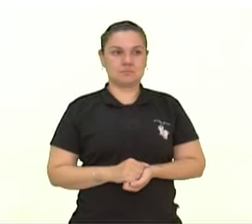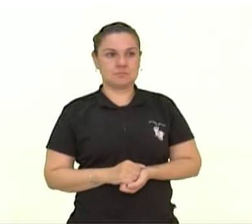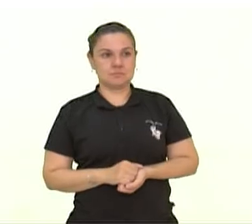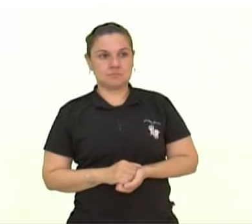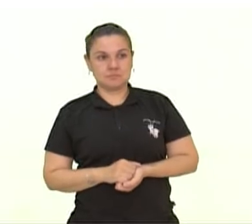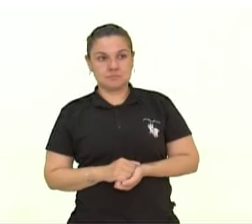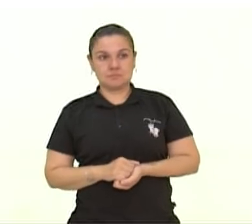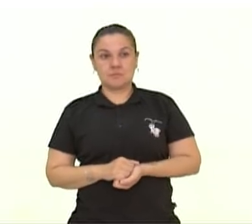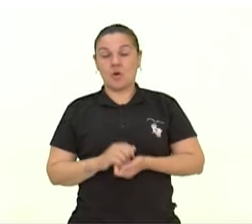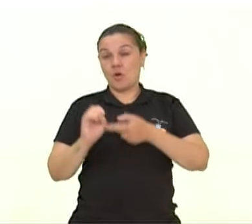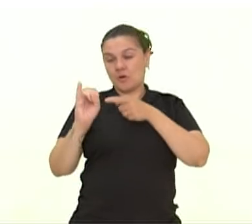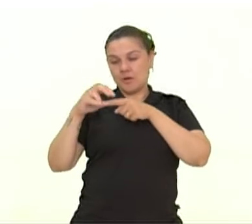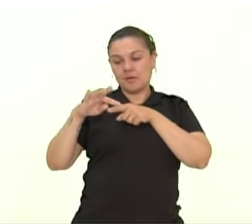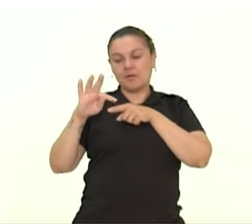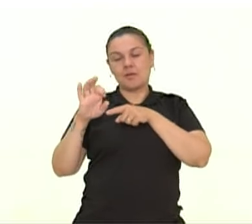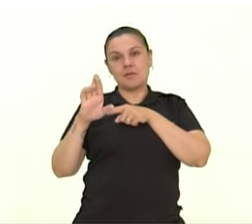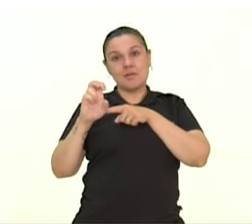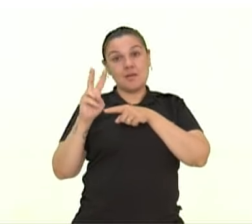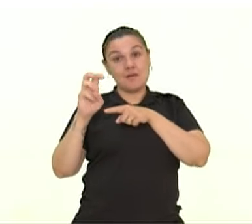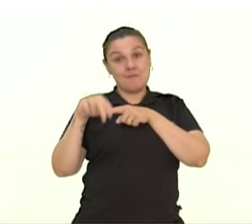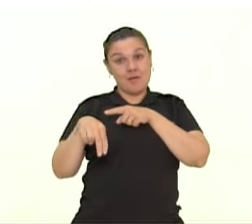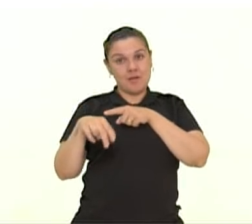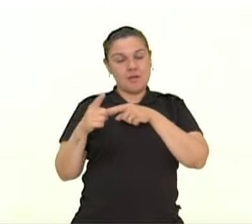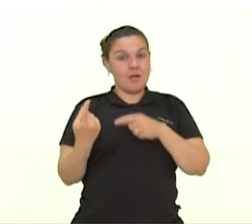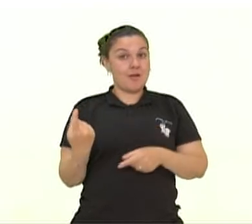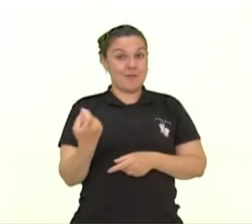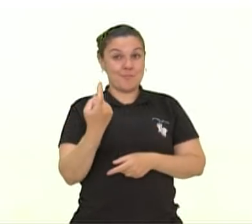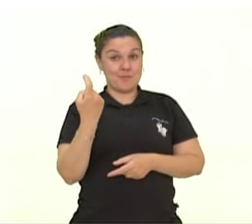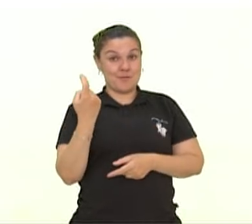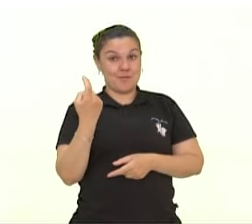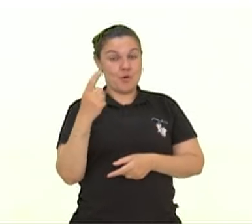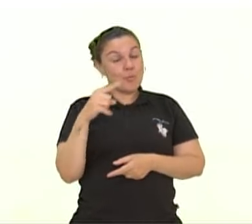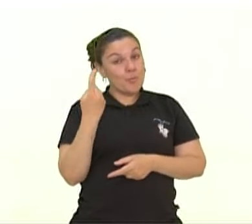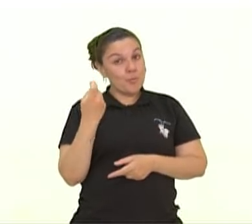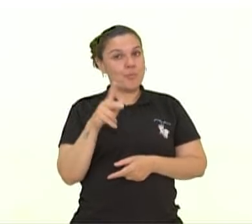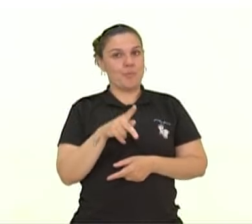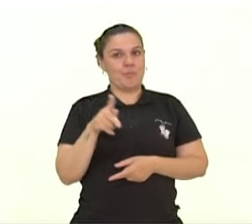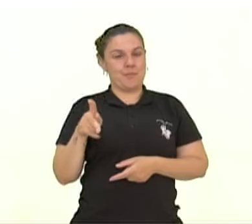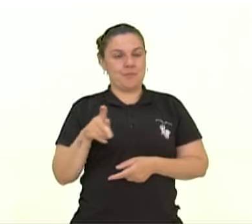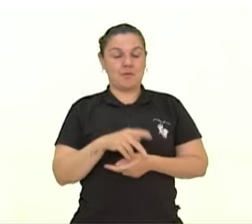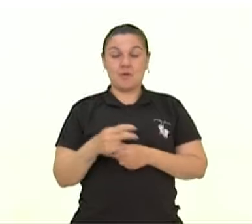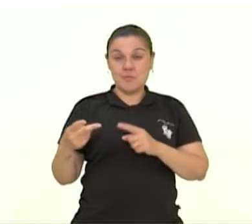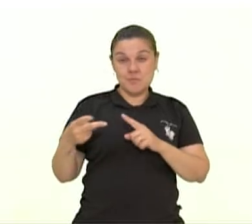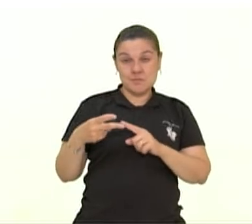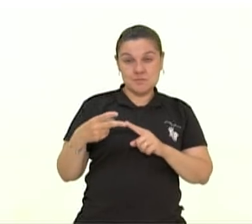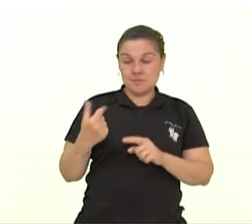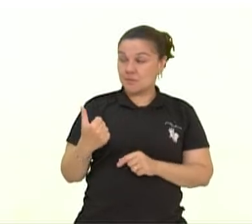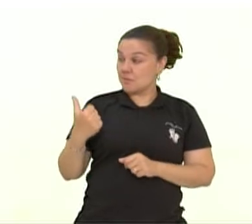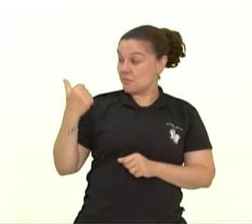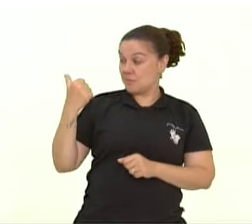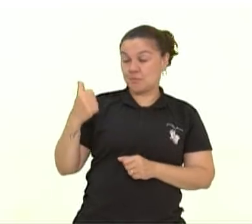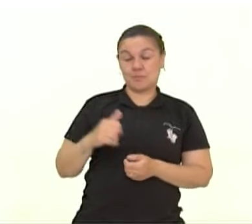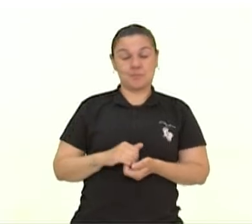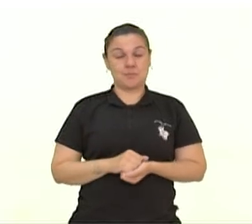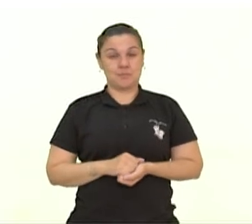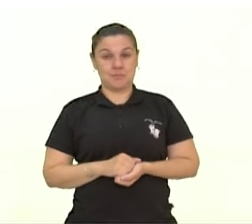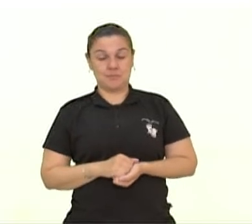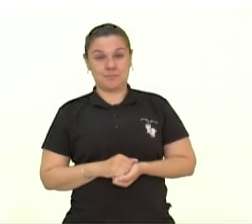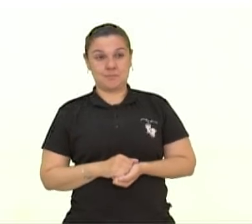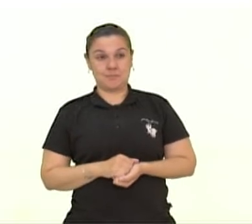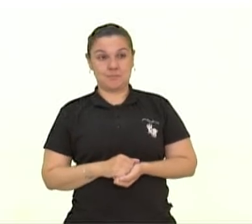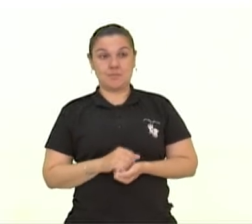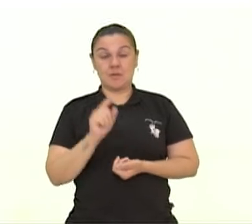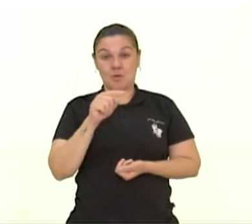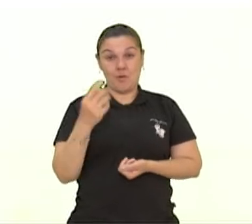aula. Intervém sem acento circunflexo, o professor está no singular. Segundo modelo aqui, os professores intervêm.